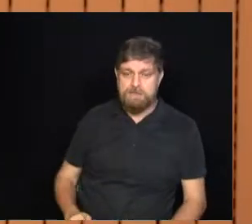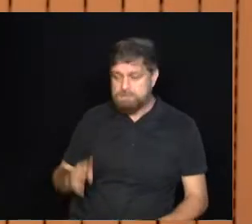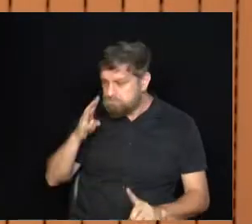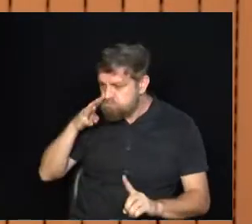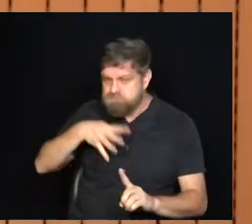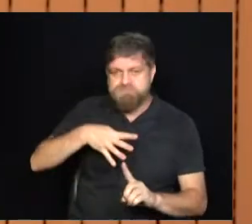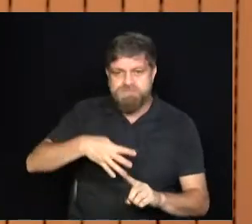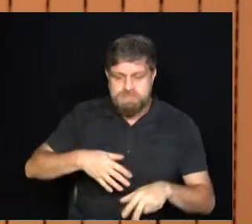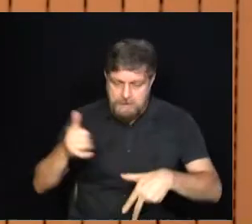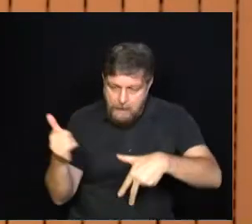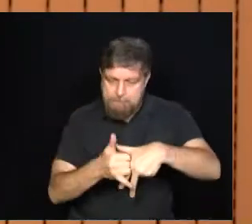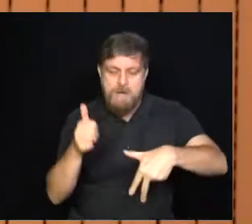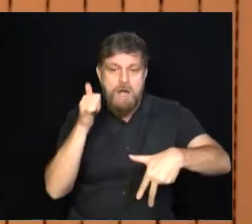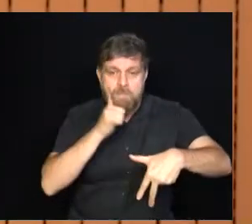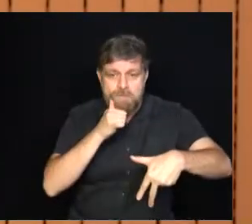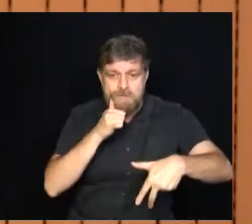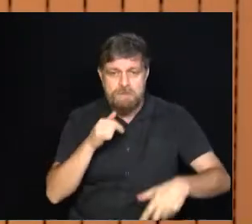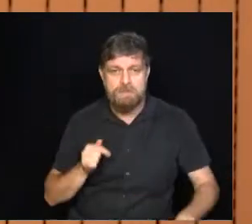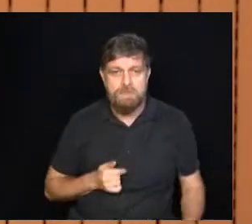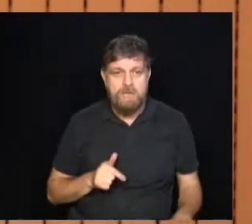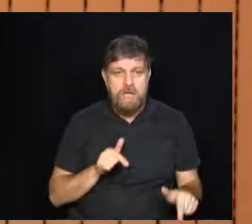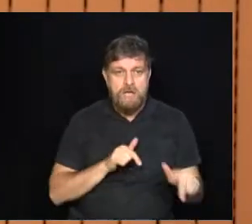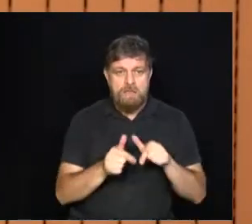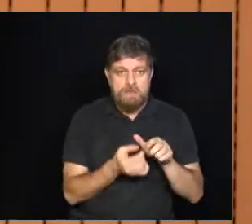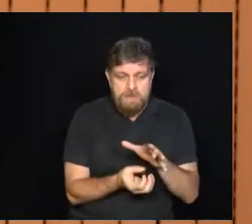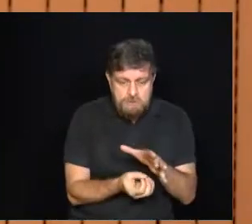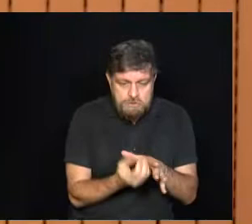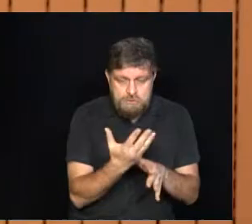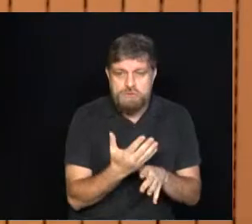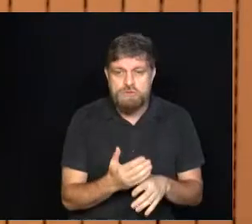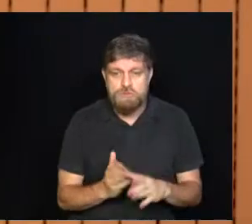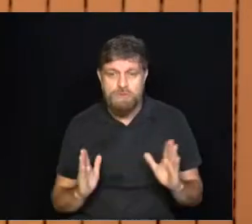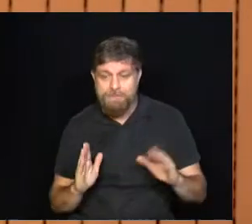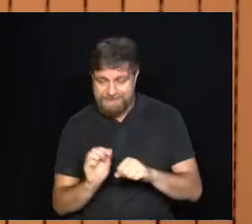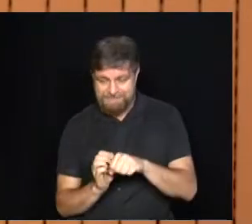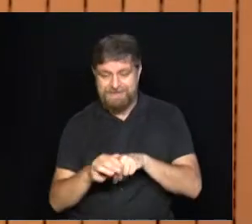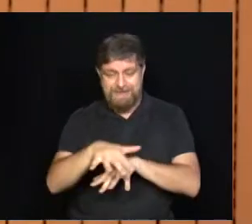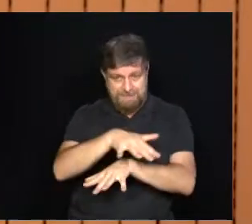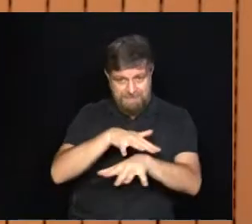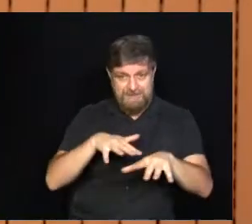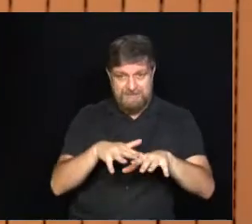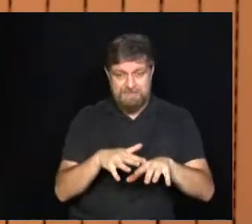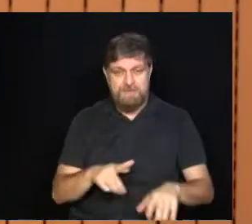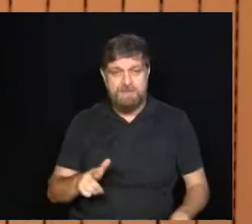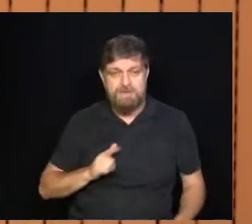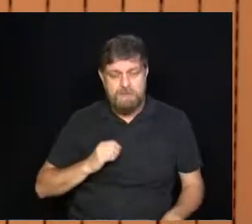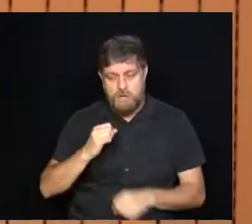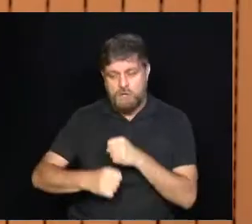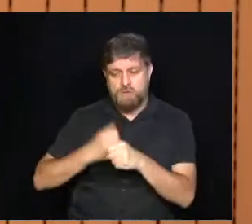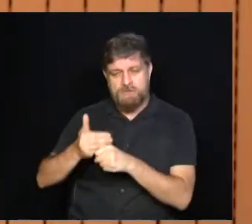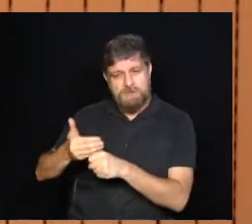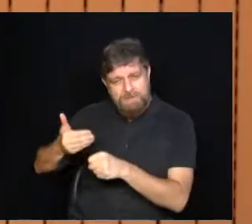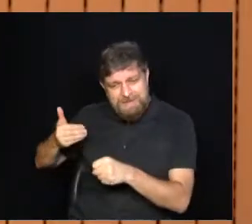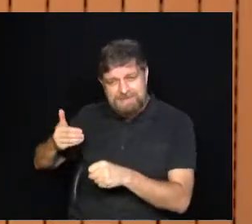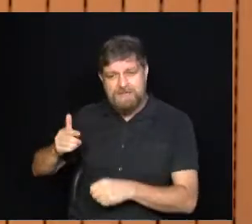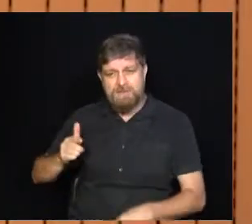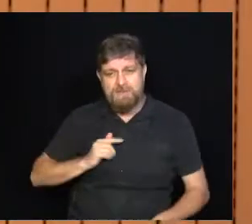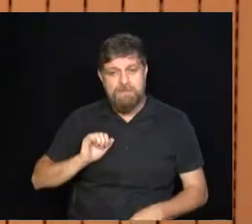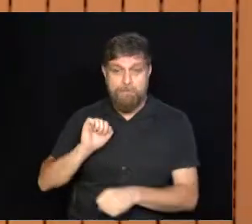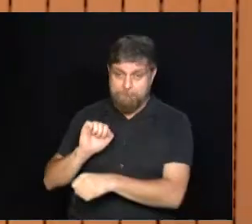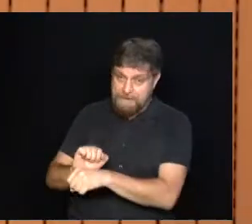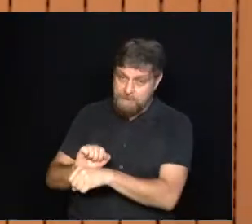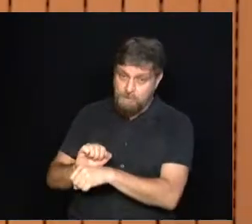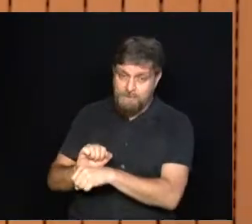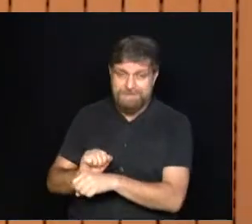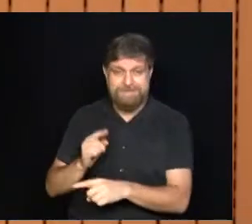mulher. Esse serviço ele foi implantado no meio da pandemia, foi o ano passado, ele até deu uma parada por